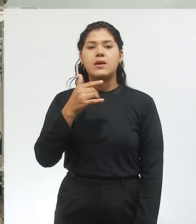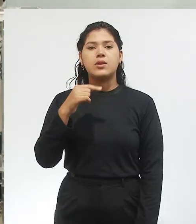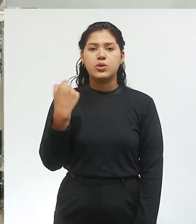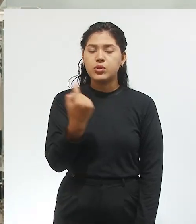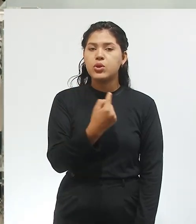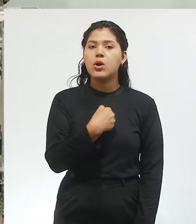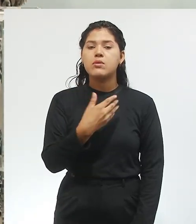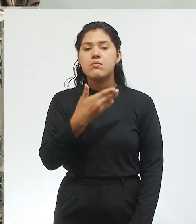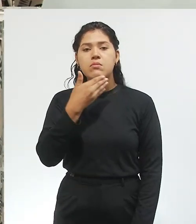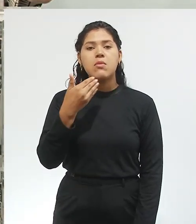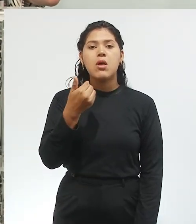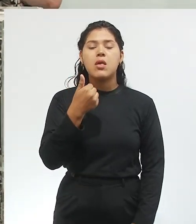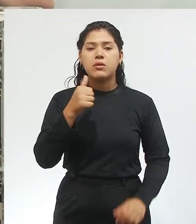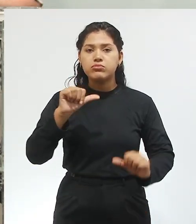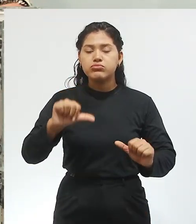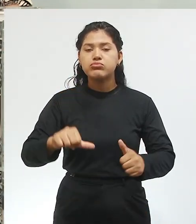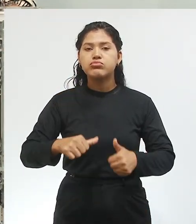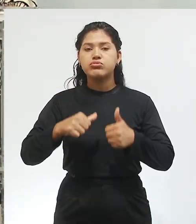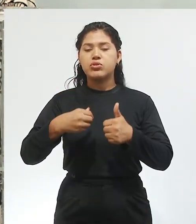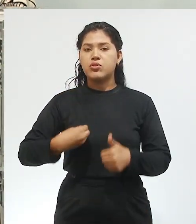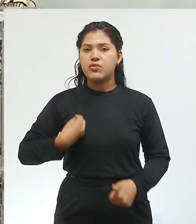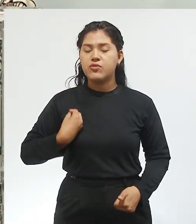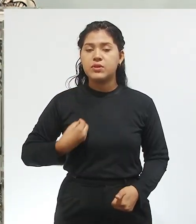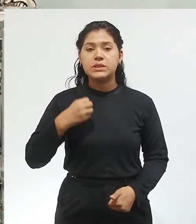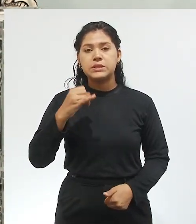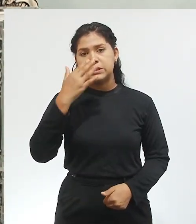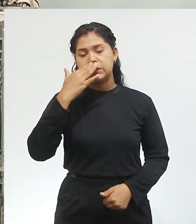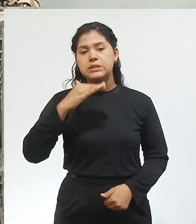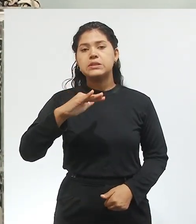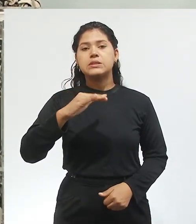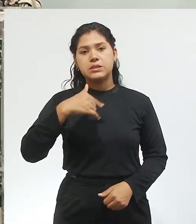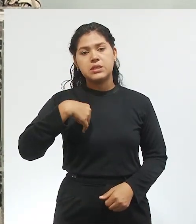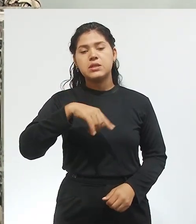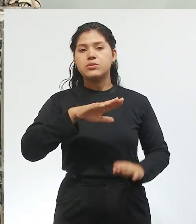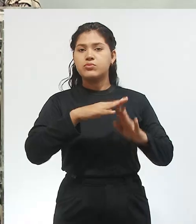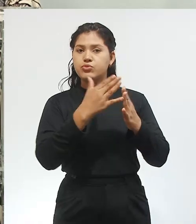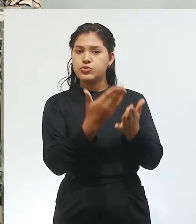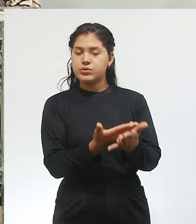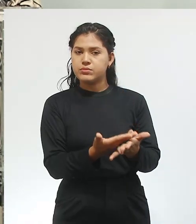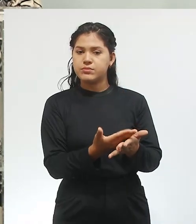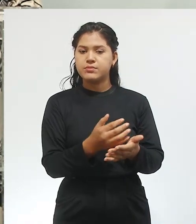né? E aí, cada, então,